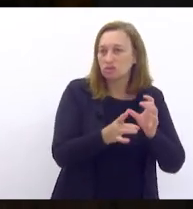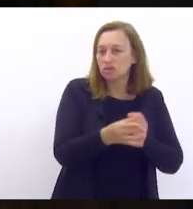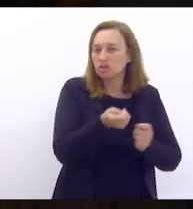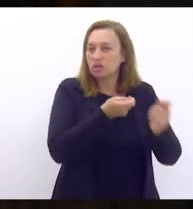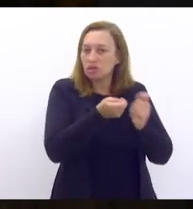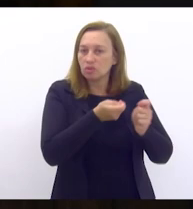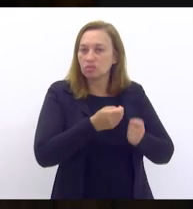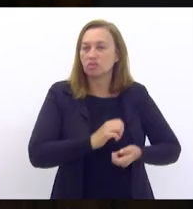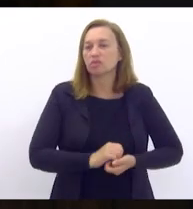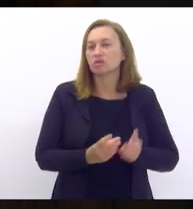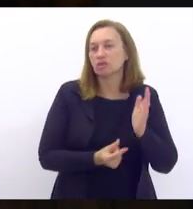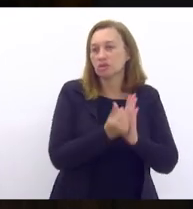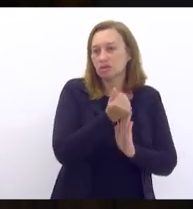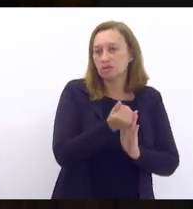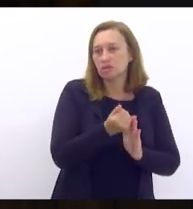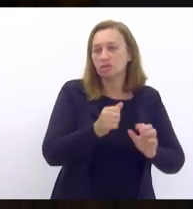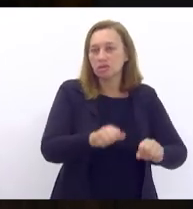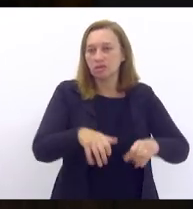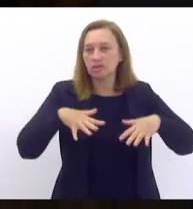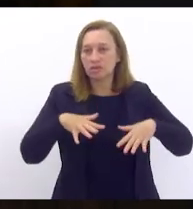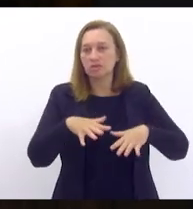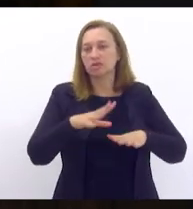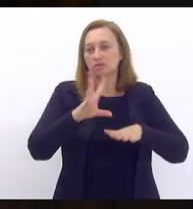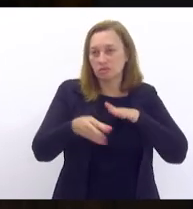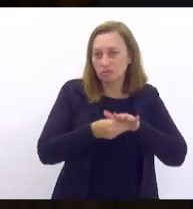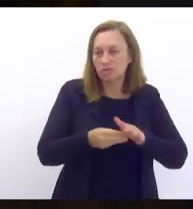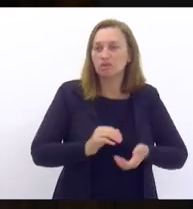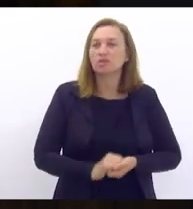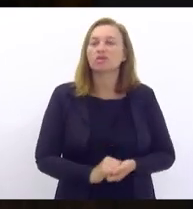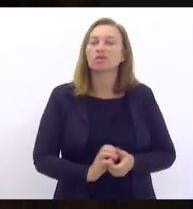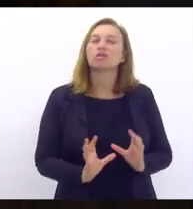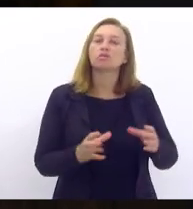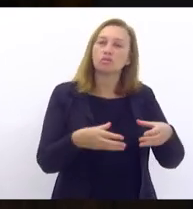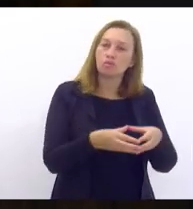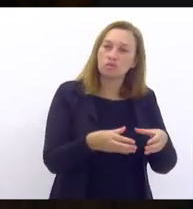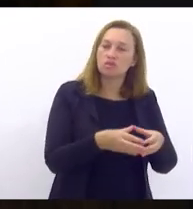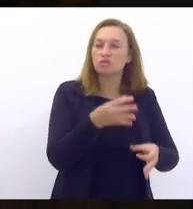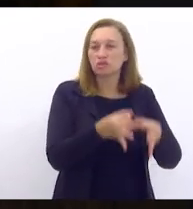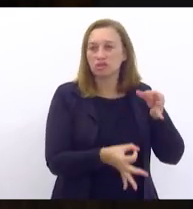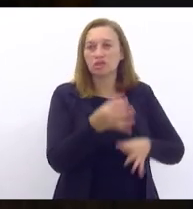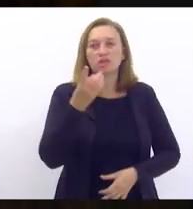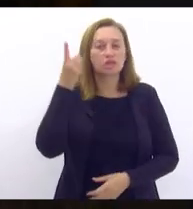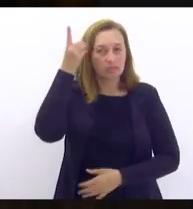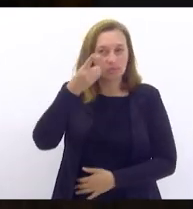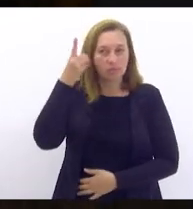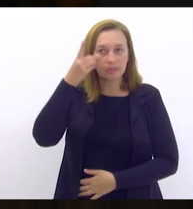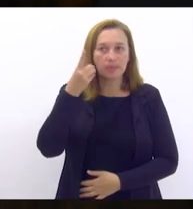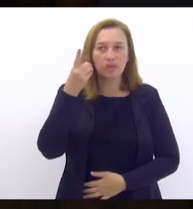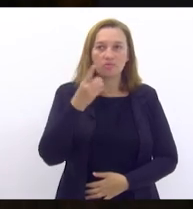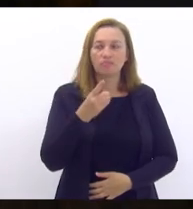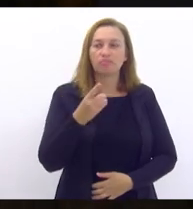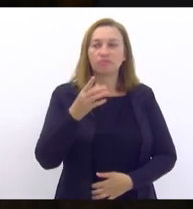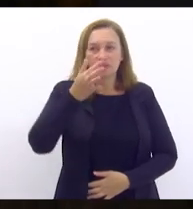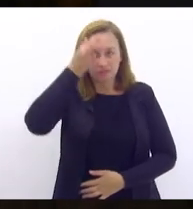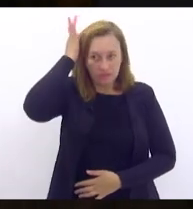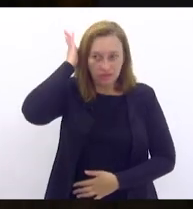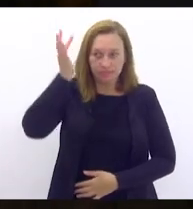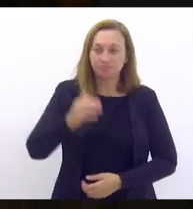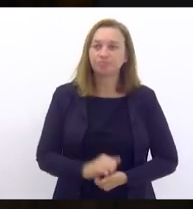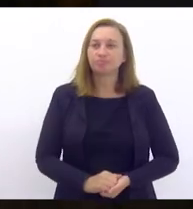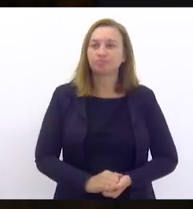Fiscalização Financeira e Controle, as emendas de plenário. Parecer pela Constituição e Justiça, deputado Fred